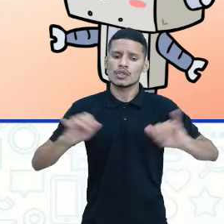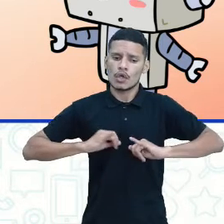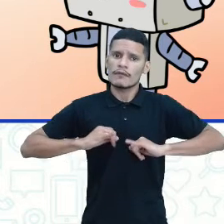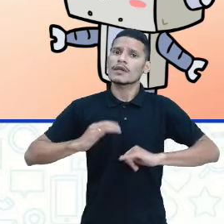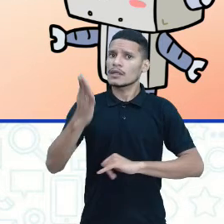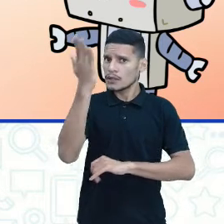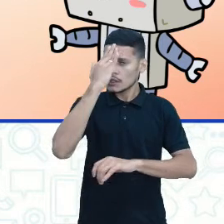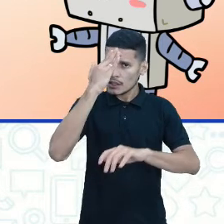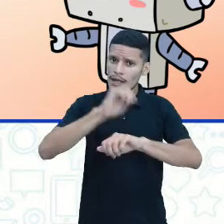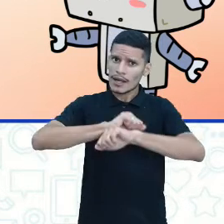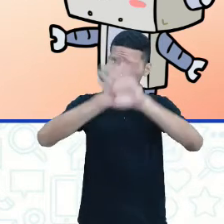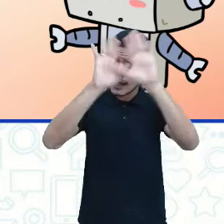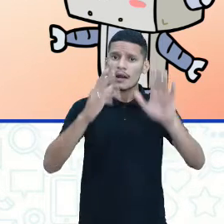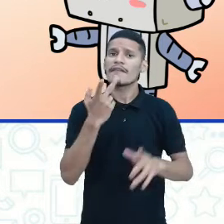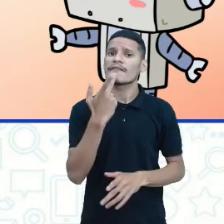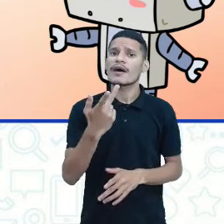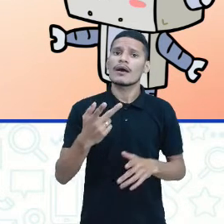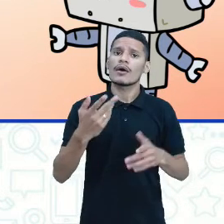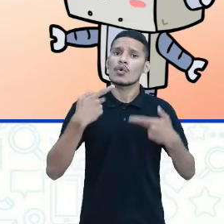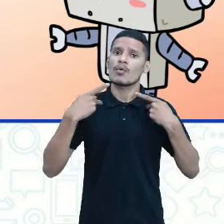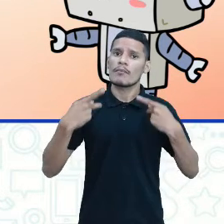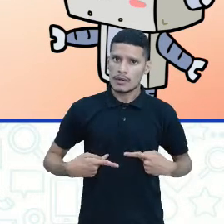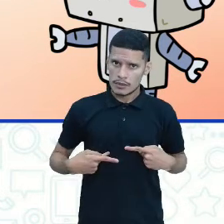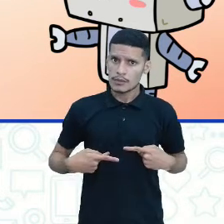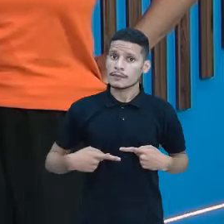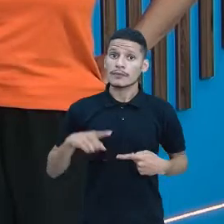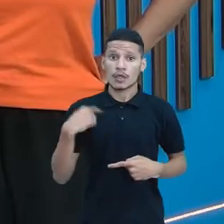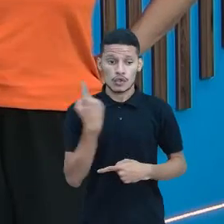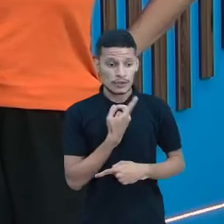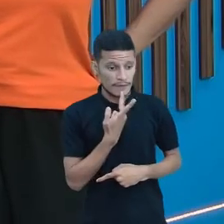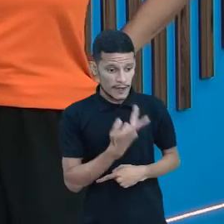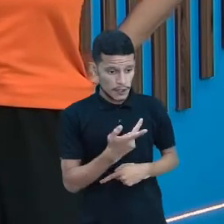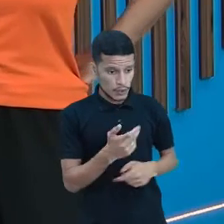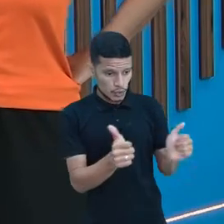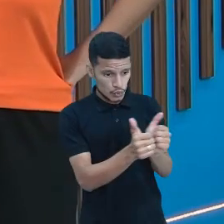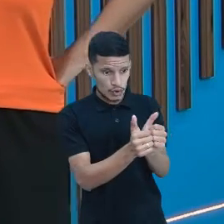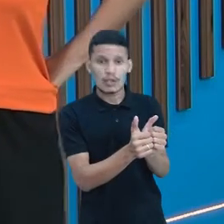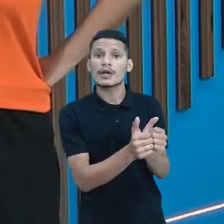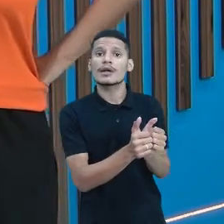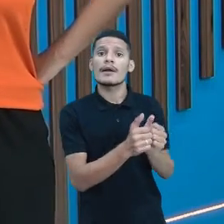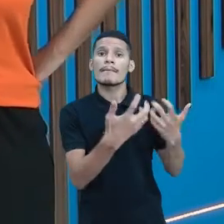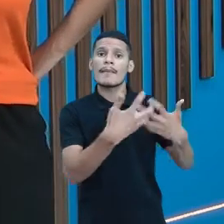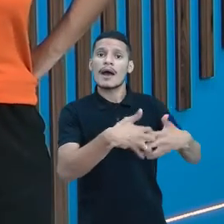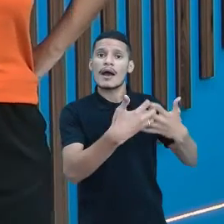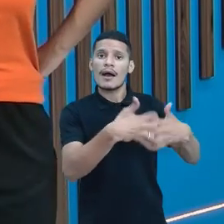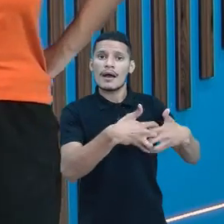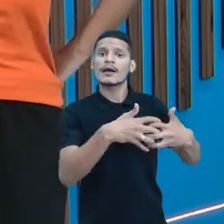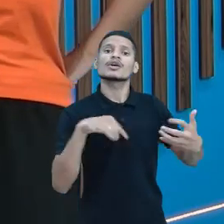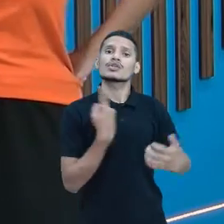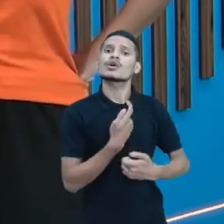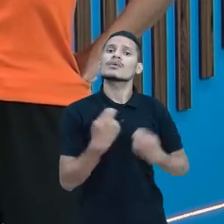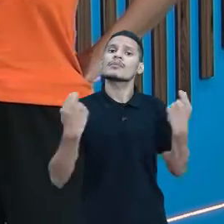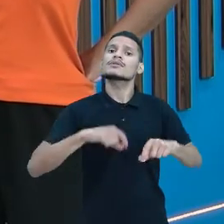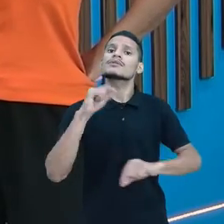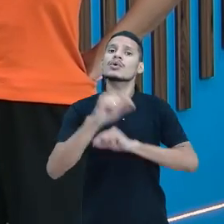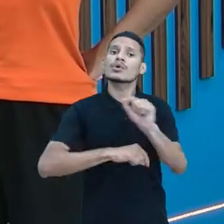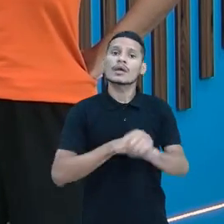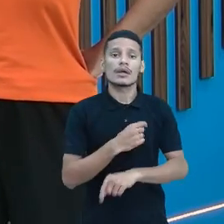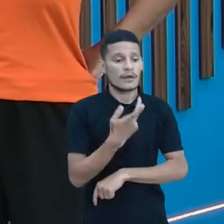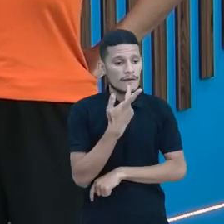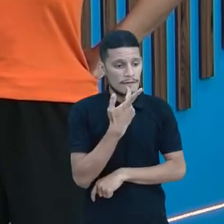fala humana. Então, como estamos dialogando com máquinas, é necessário, por exemplo, que nós